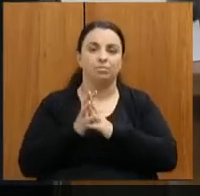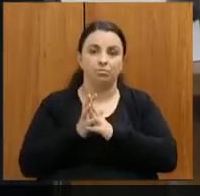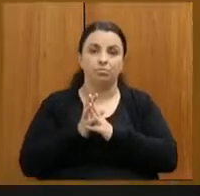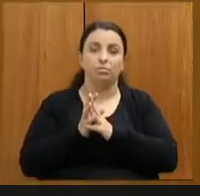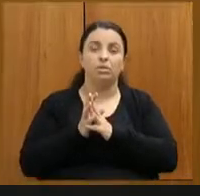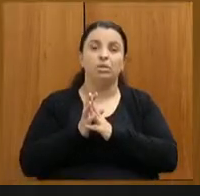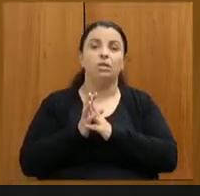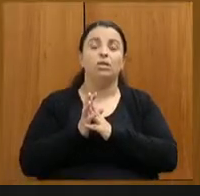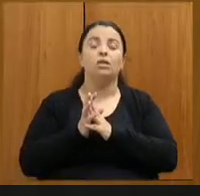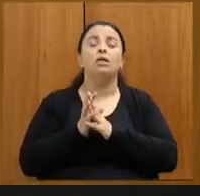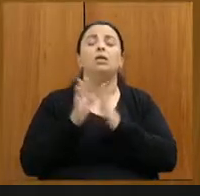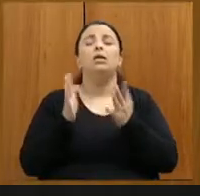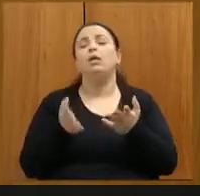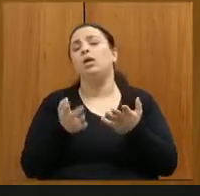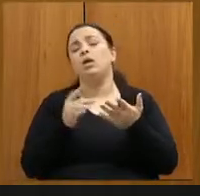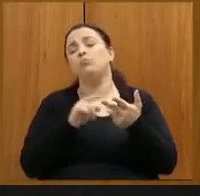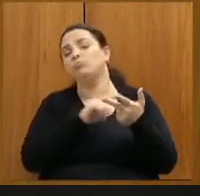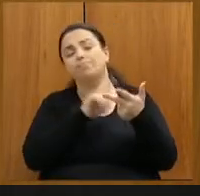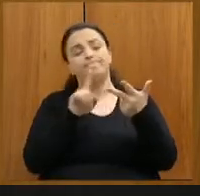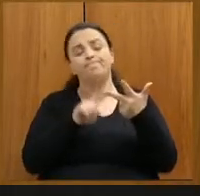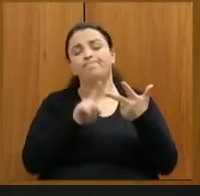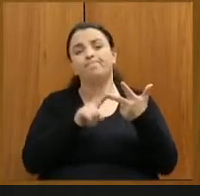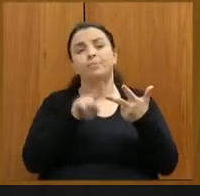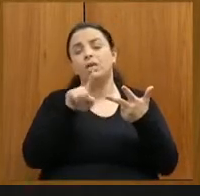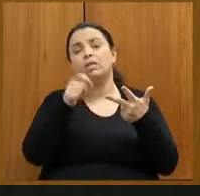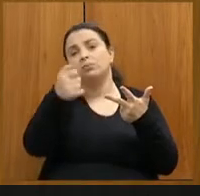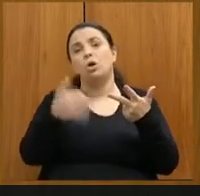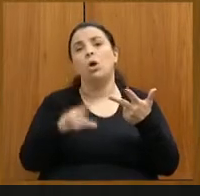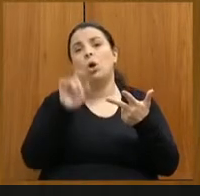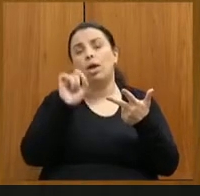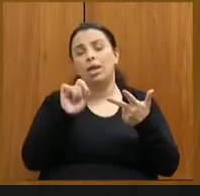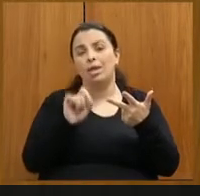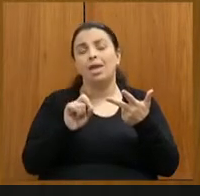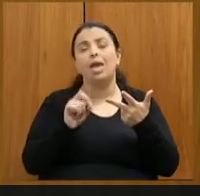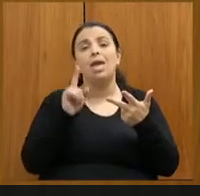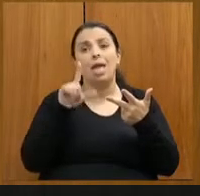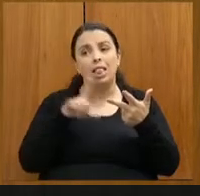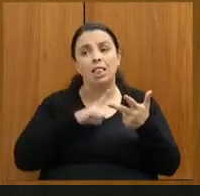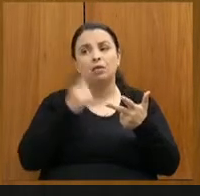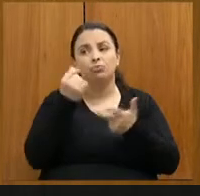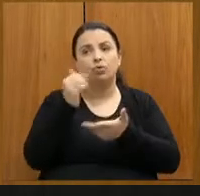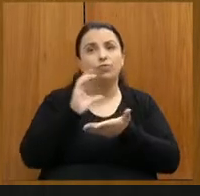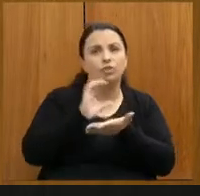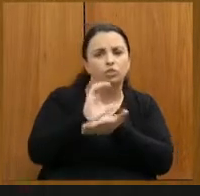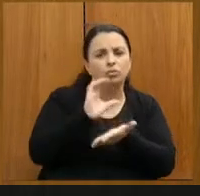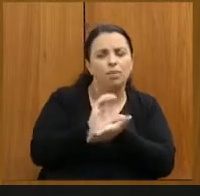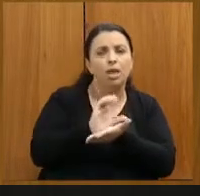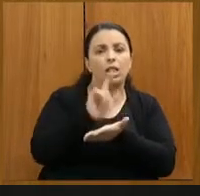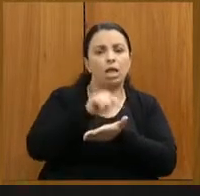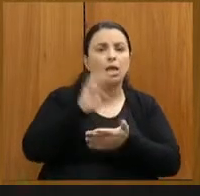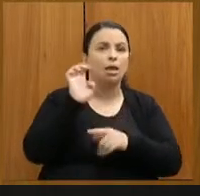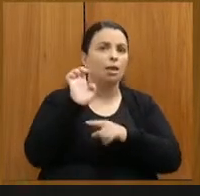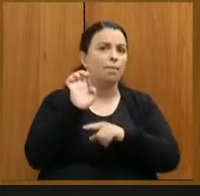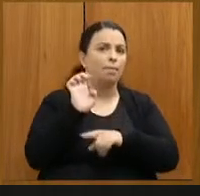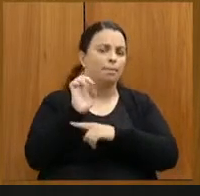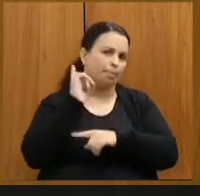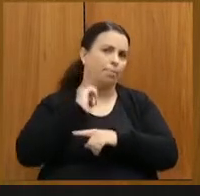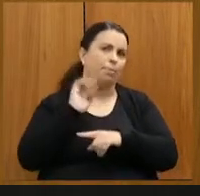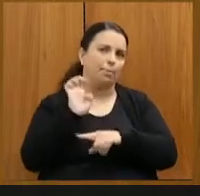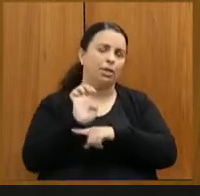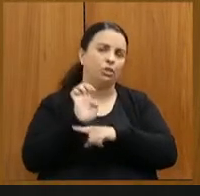quero o bem de colocar o deputado Antônio Arantes em que a gente já vê a maturação o investimento do Estado de Minas já